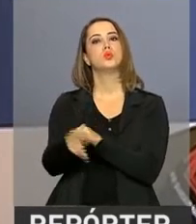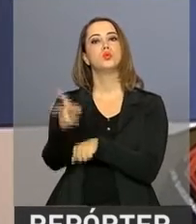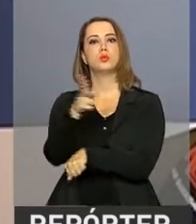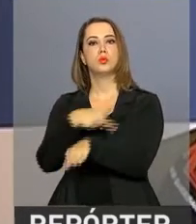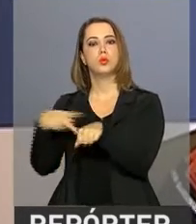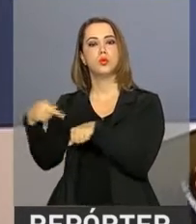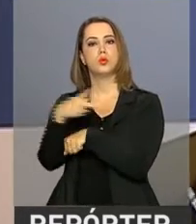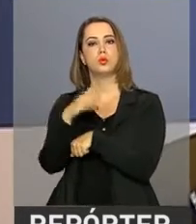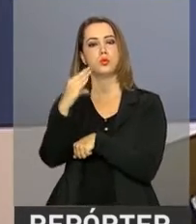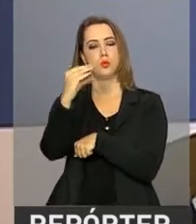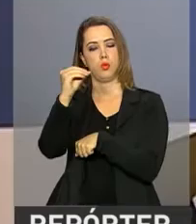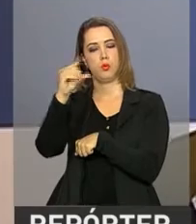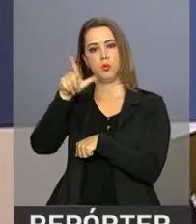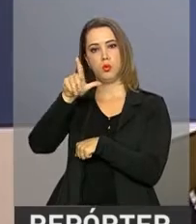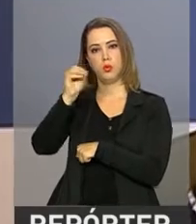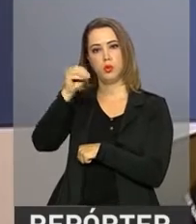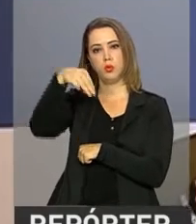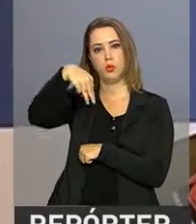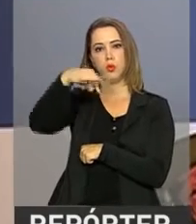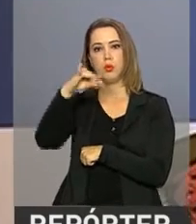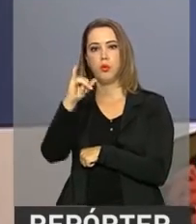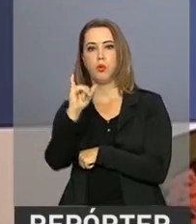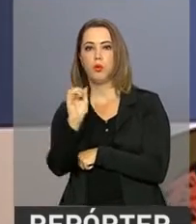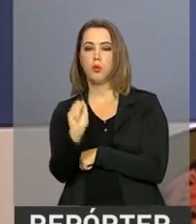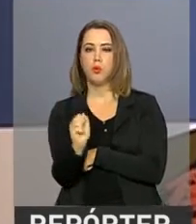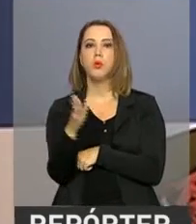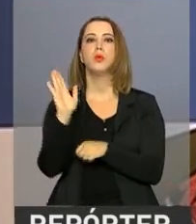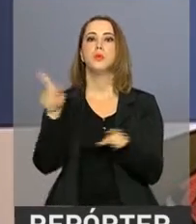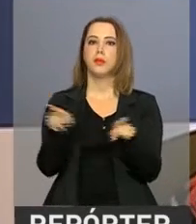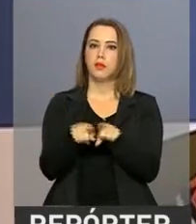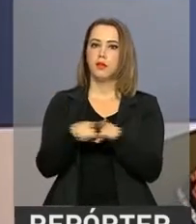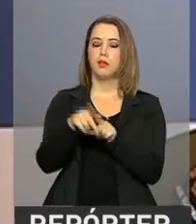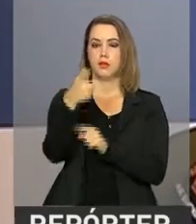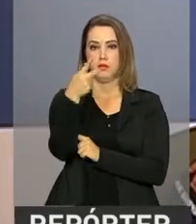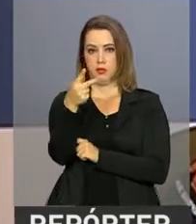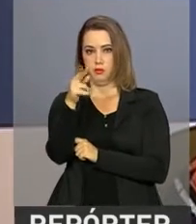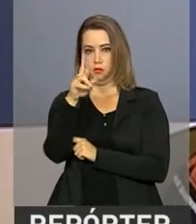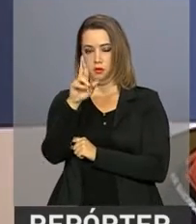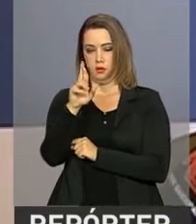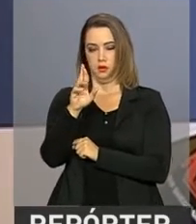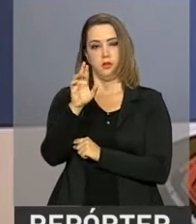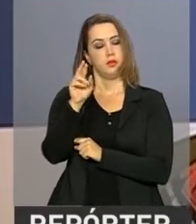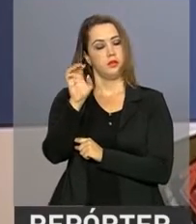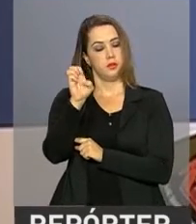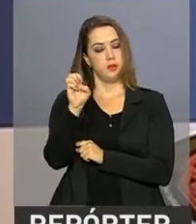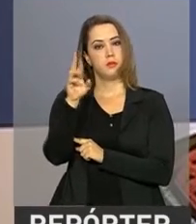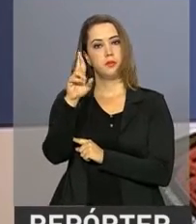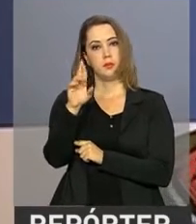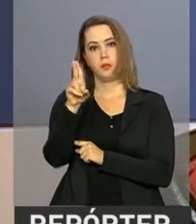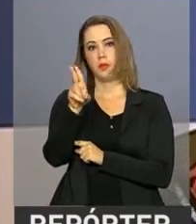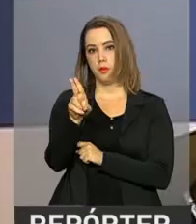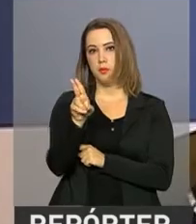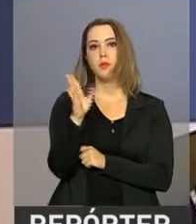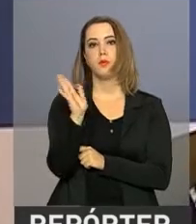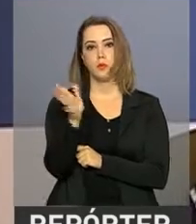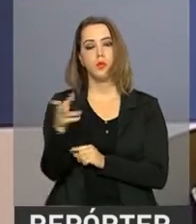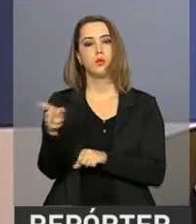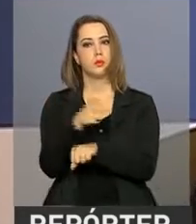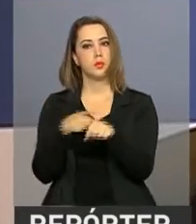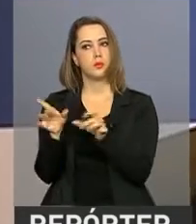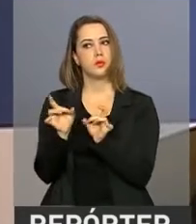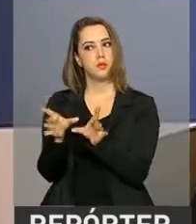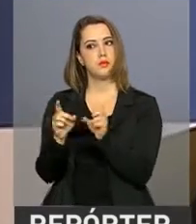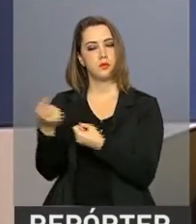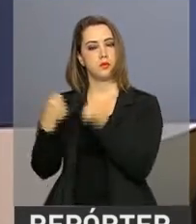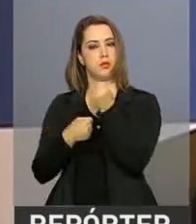que já foram conceitualmente fechado mas eles não foram internalizados ainda então a gente tem é trabalhado